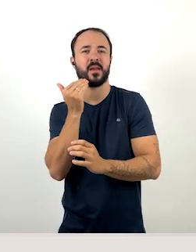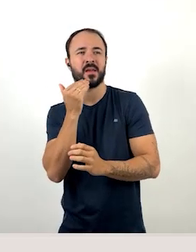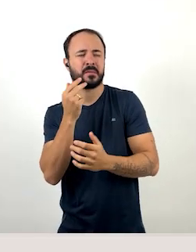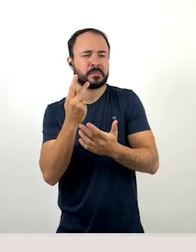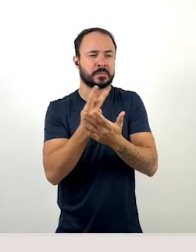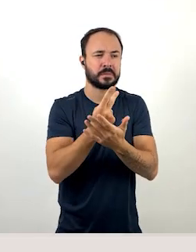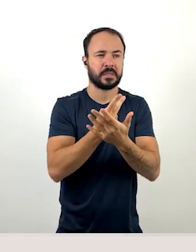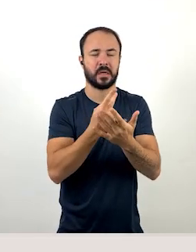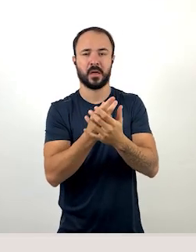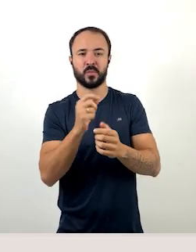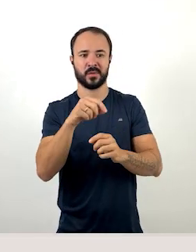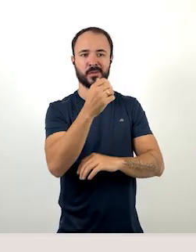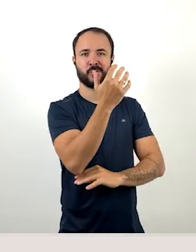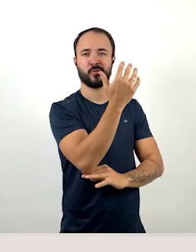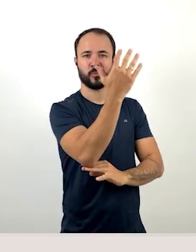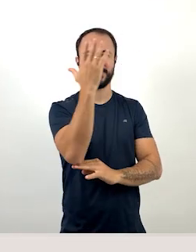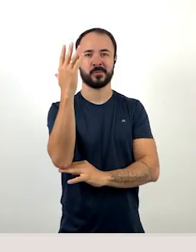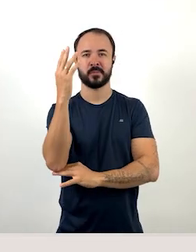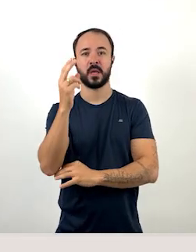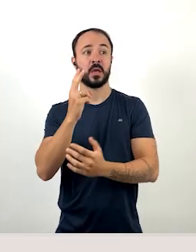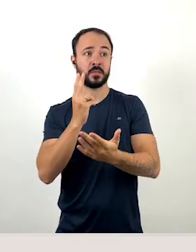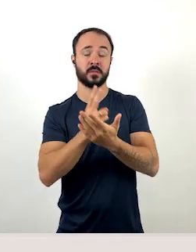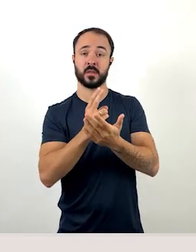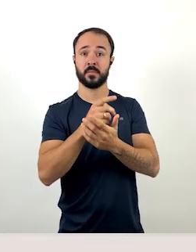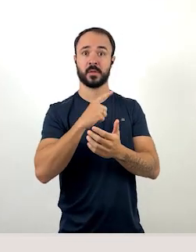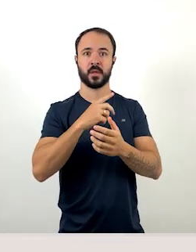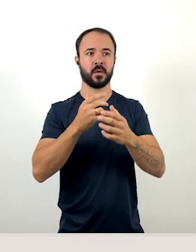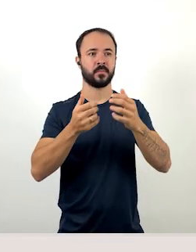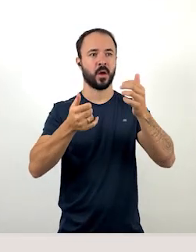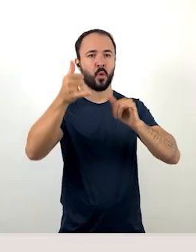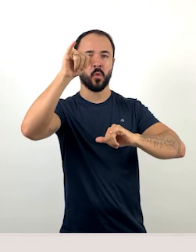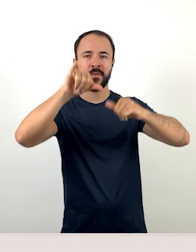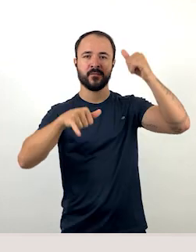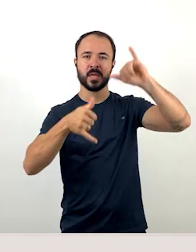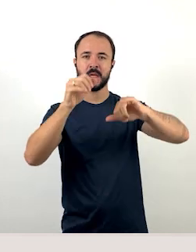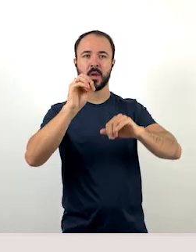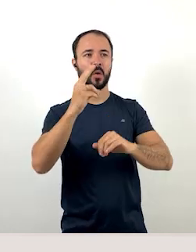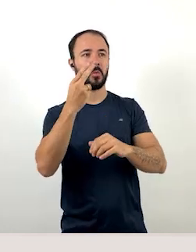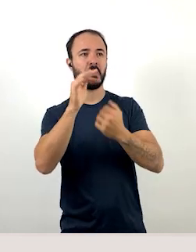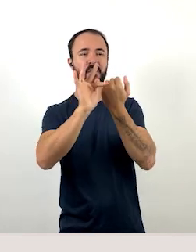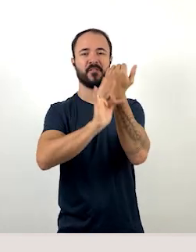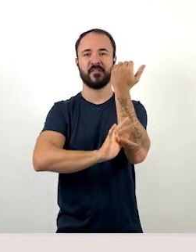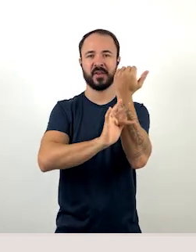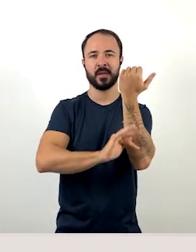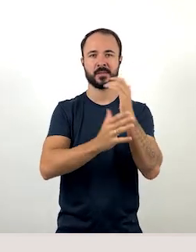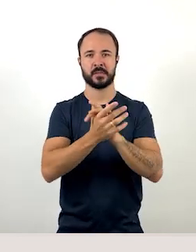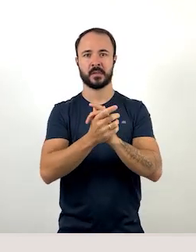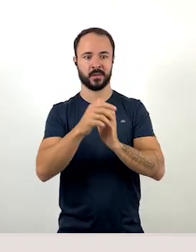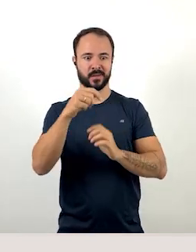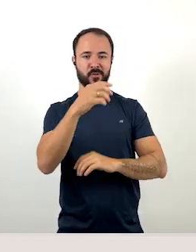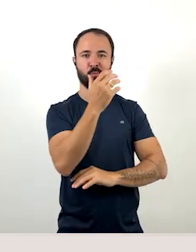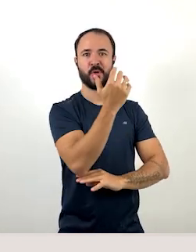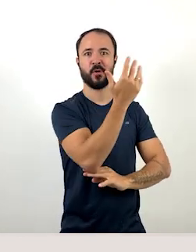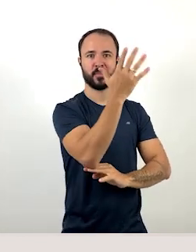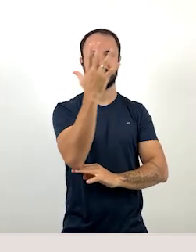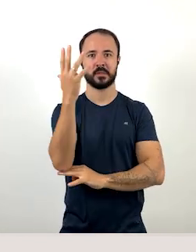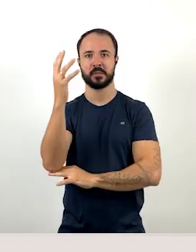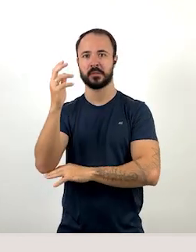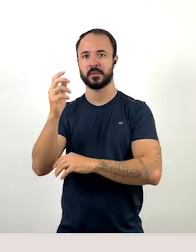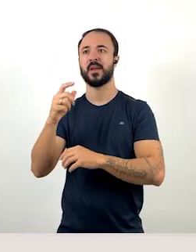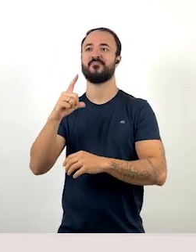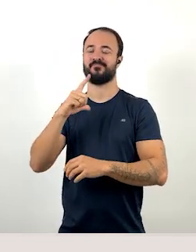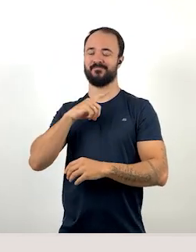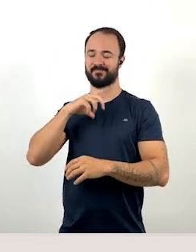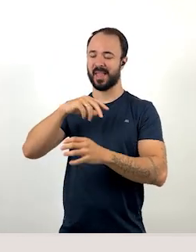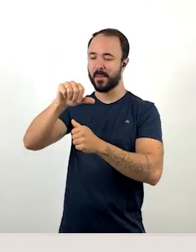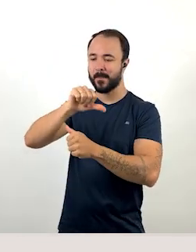alteração físico-química no ambiente, você tem uma alteração ambiental. Essas alterações podem ser de ordem humana, ou seja, de alterações